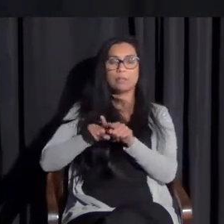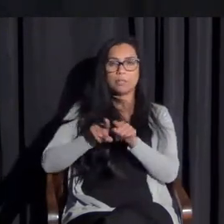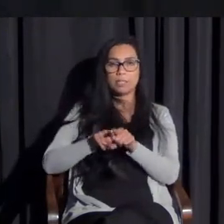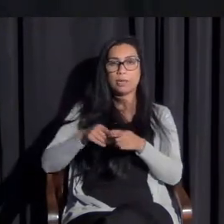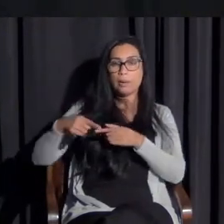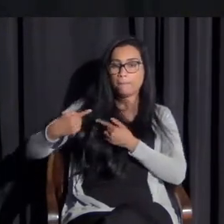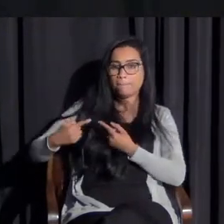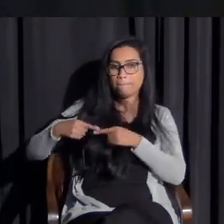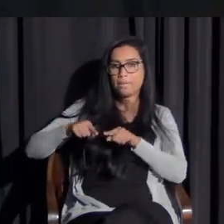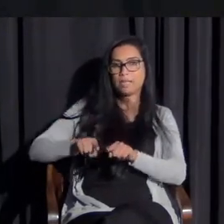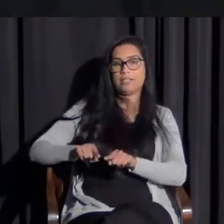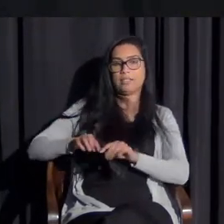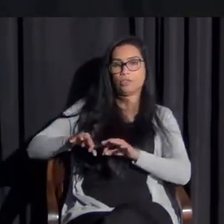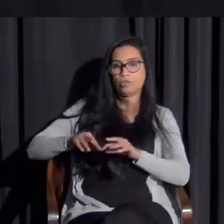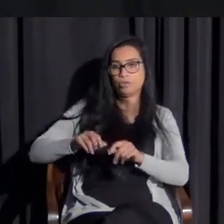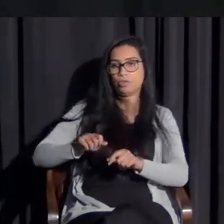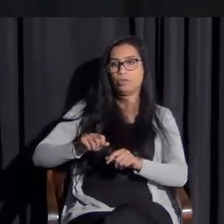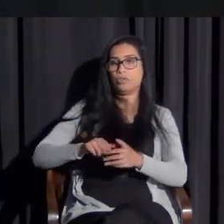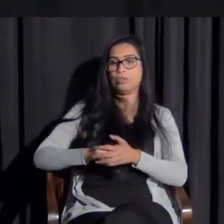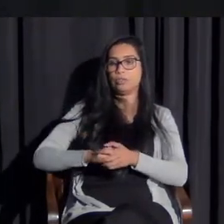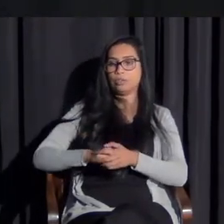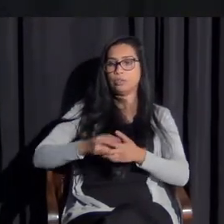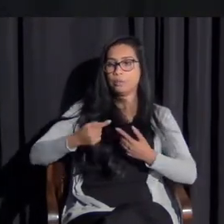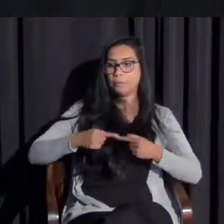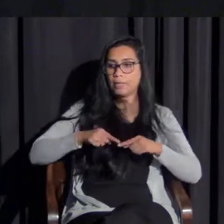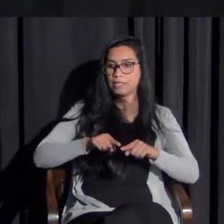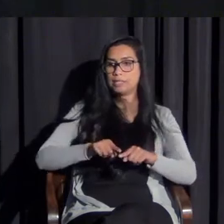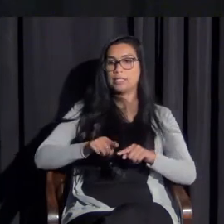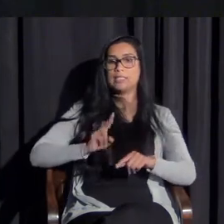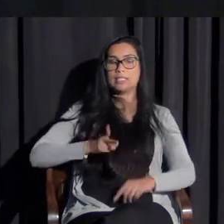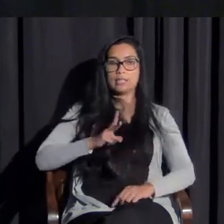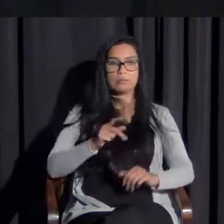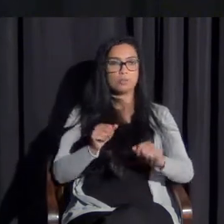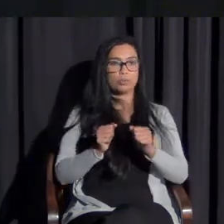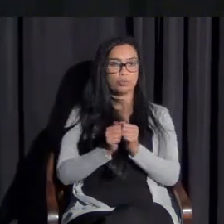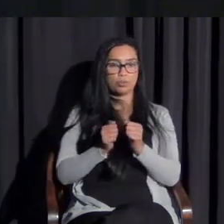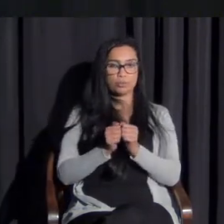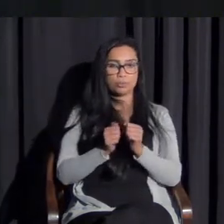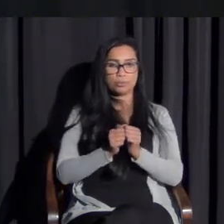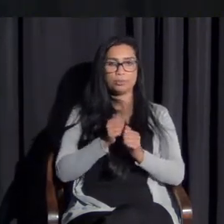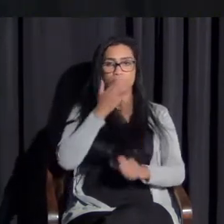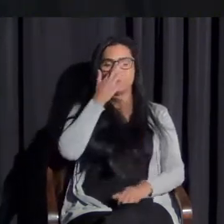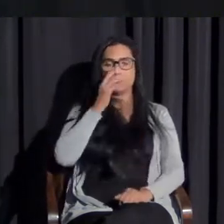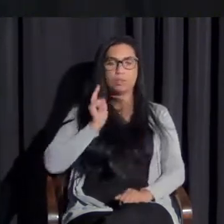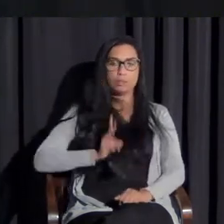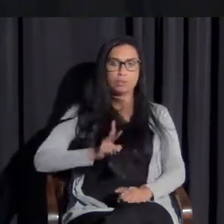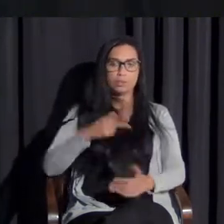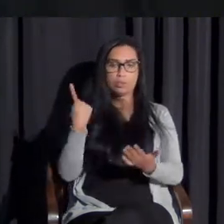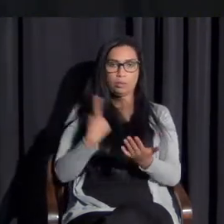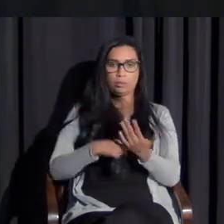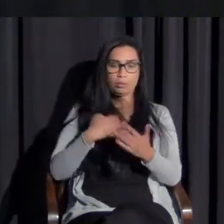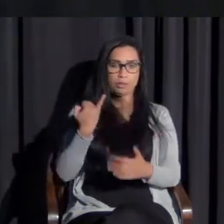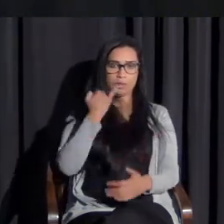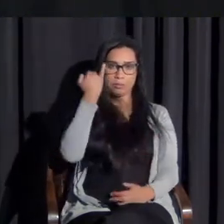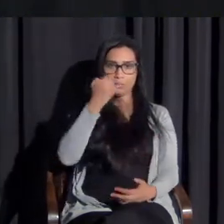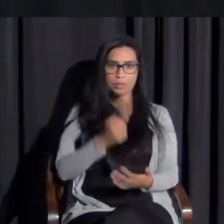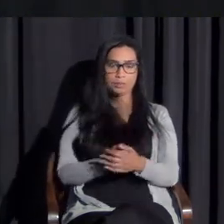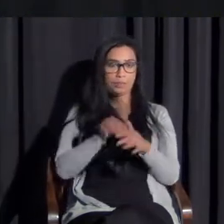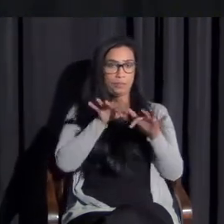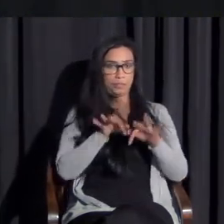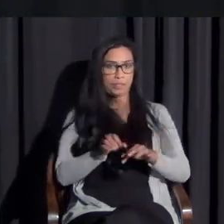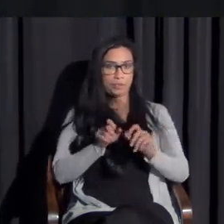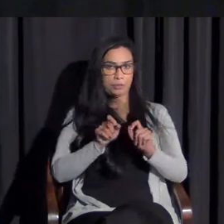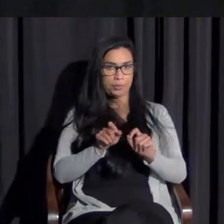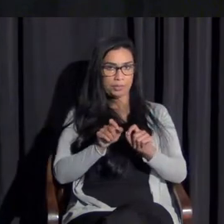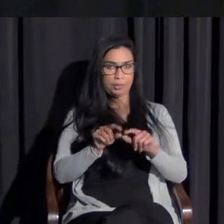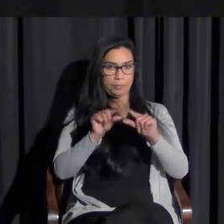de Lígia, por estarem sempre aí parceiros conosco também, e que a gente possa seguir nesse compromisso tão importante. Por fim, quero